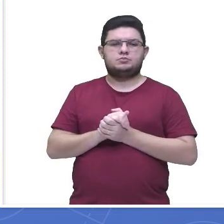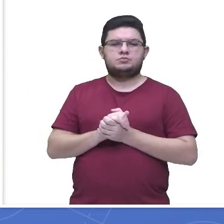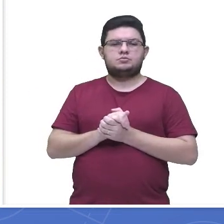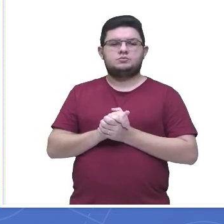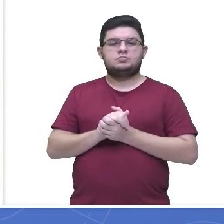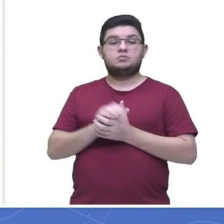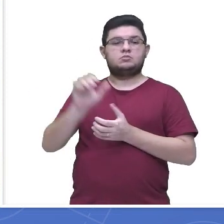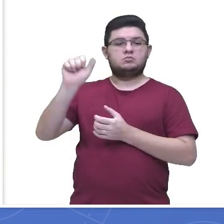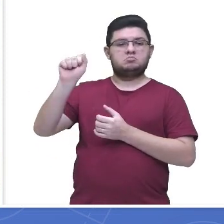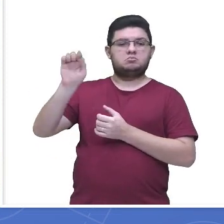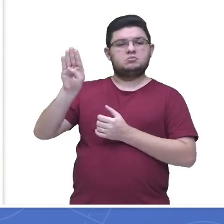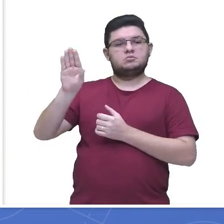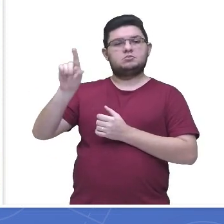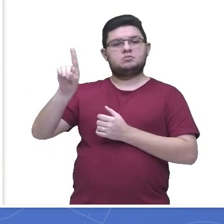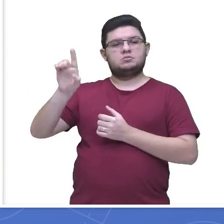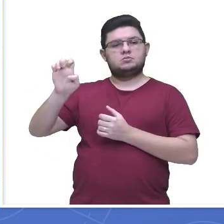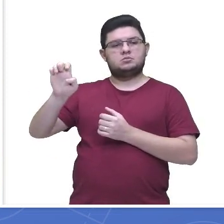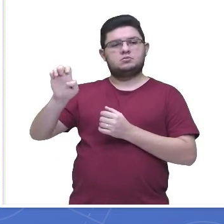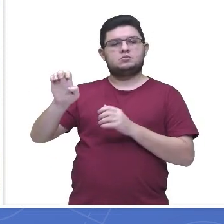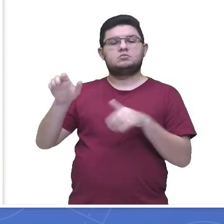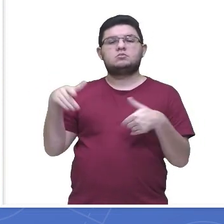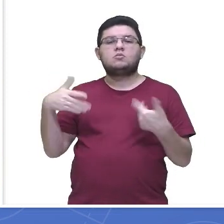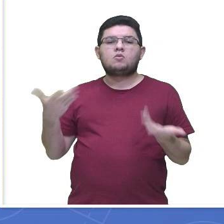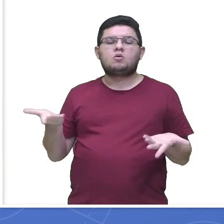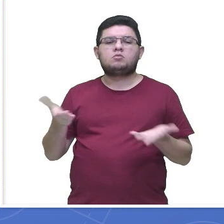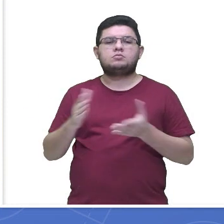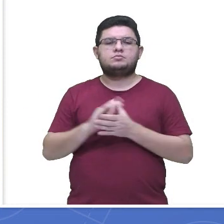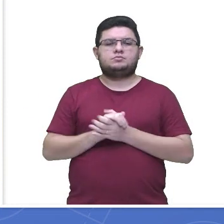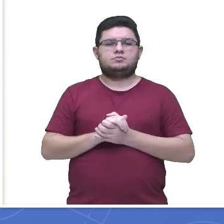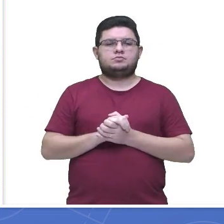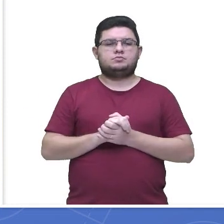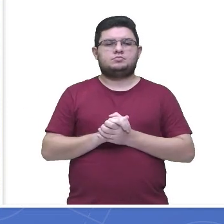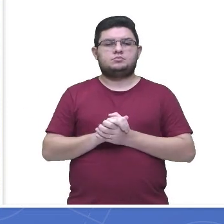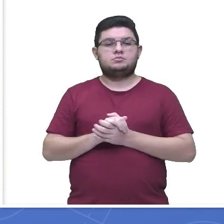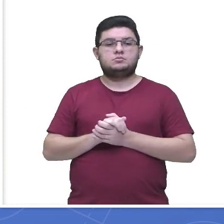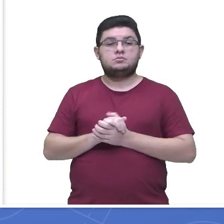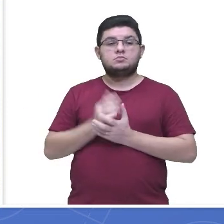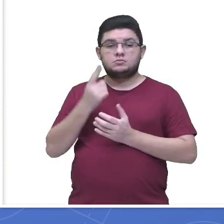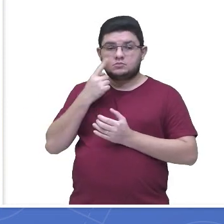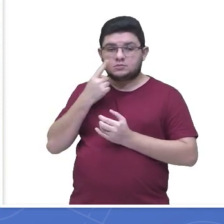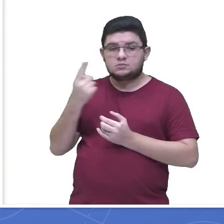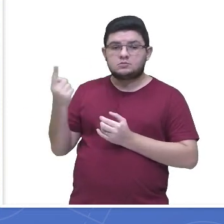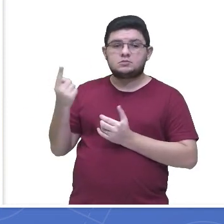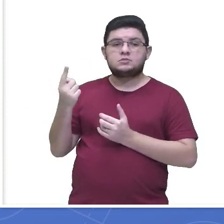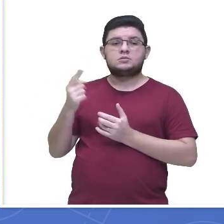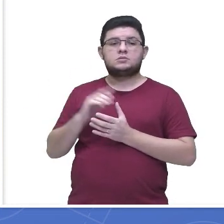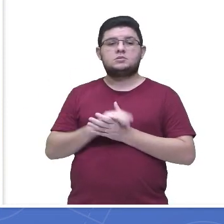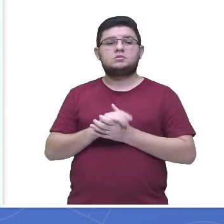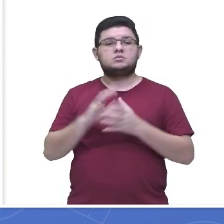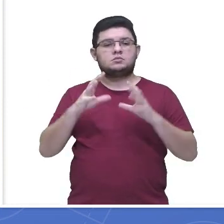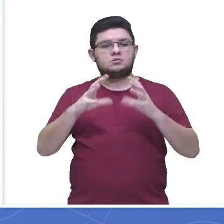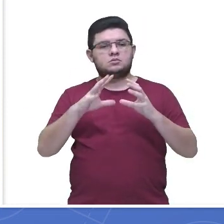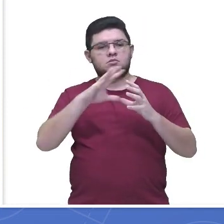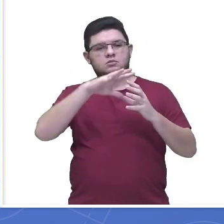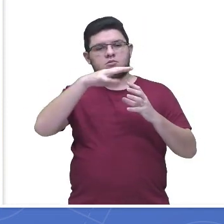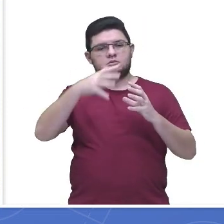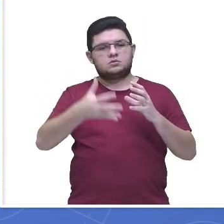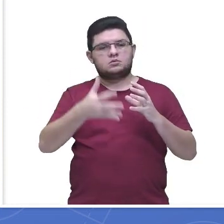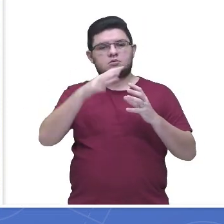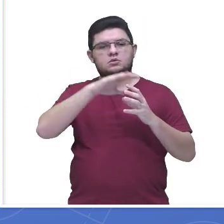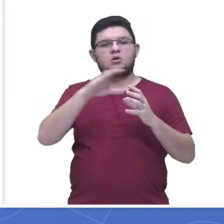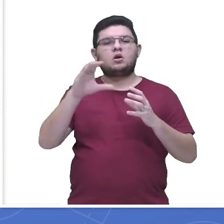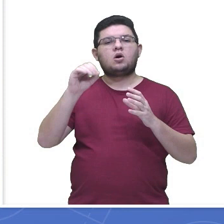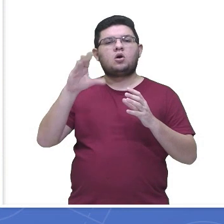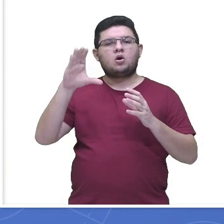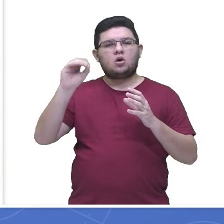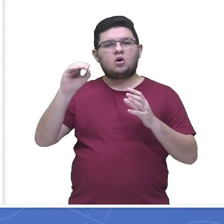vibrião, espiroqueta, coco ou bacilo, né? Então, a nossa resposta, né, já está dizendo ali, já vem com o nome. Você lê aqui coco,